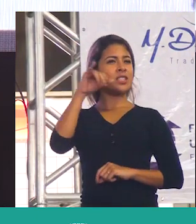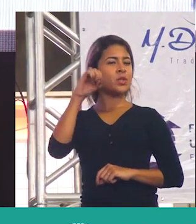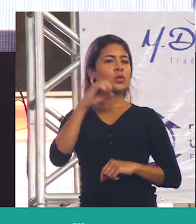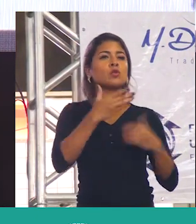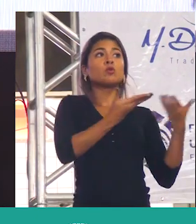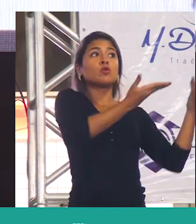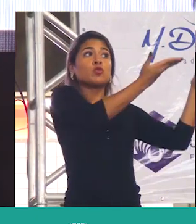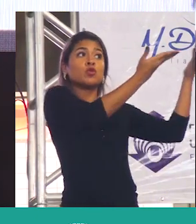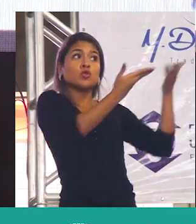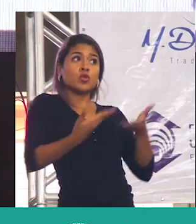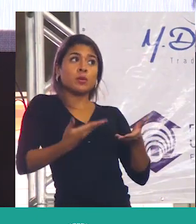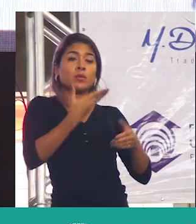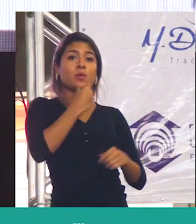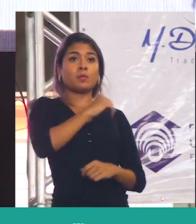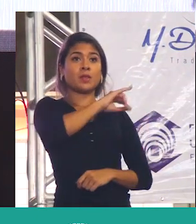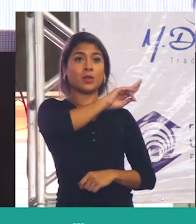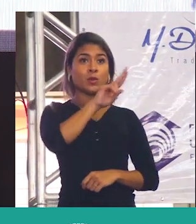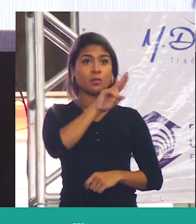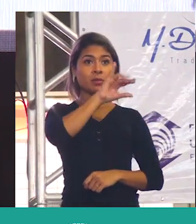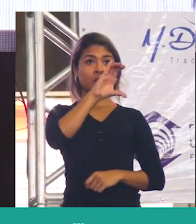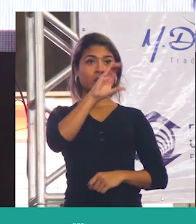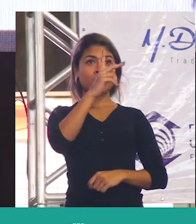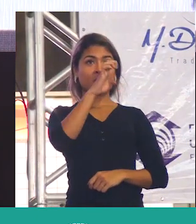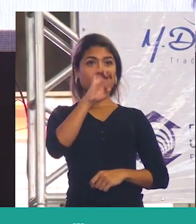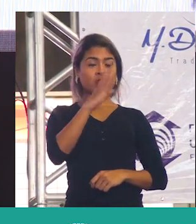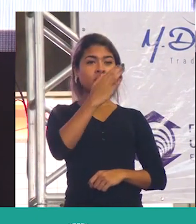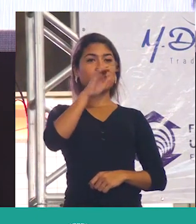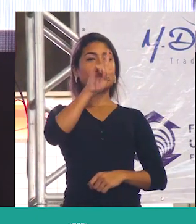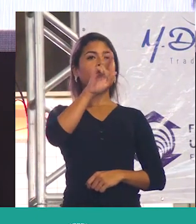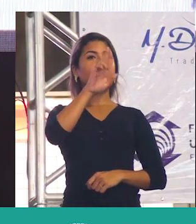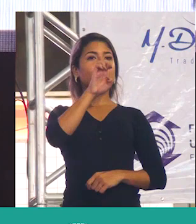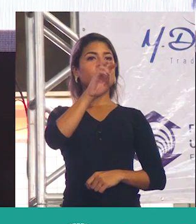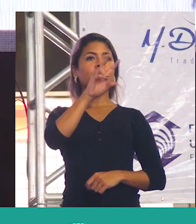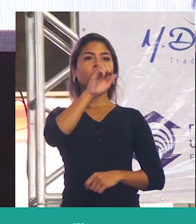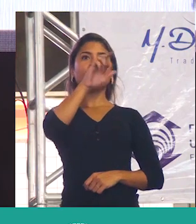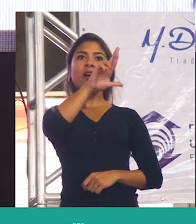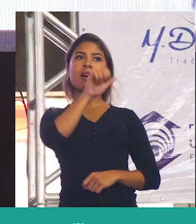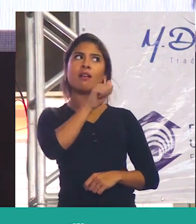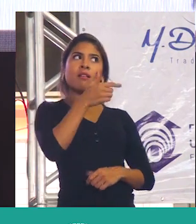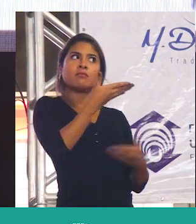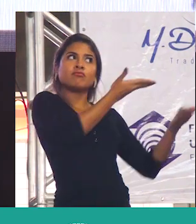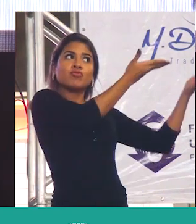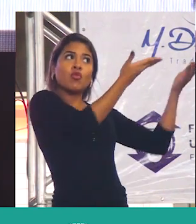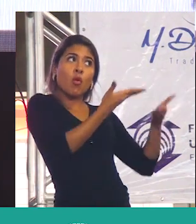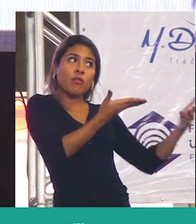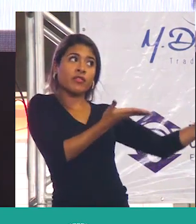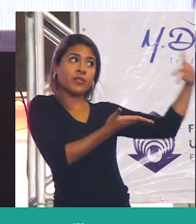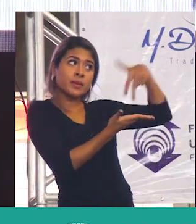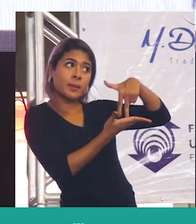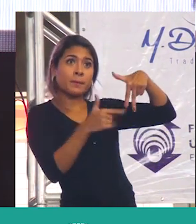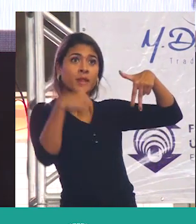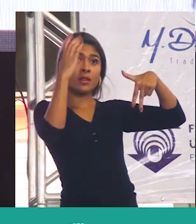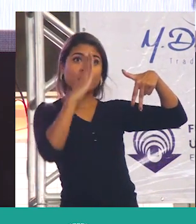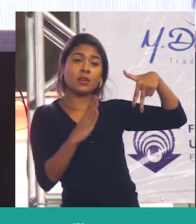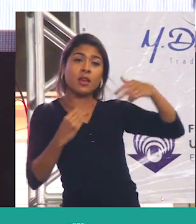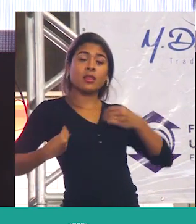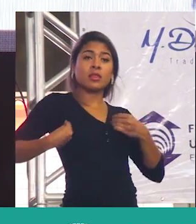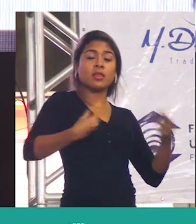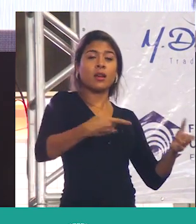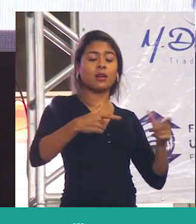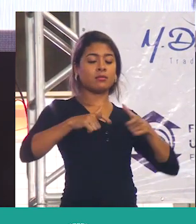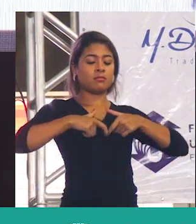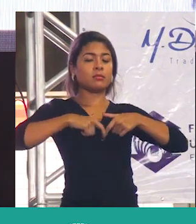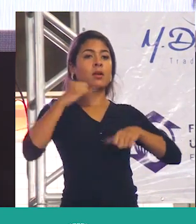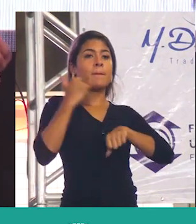Che Guevara para dar a Che Guevara uma medalha, a famosa Ordem do Cruzeiro